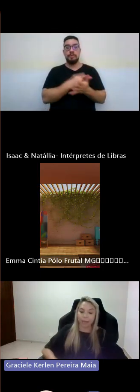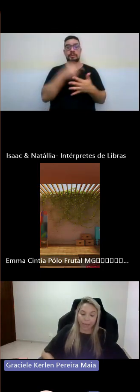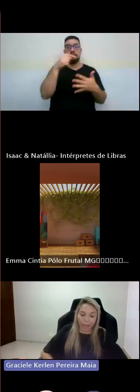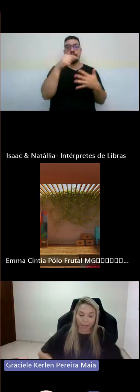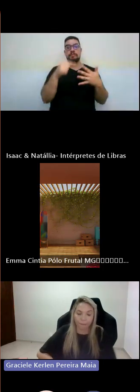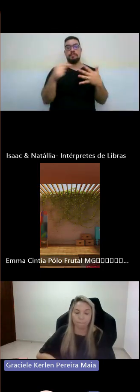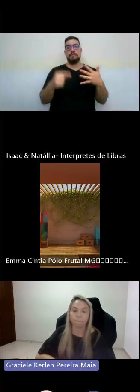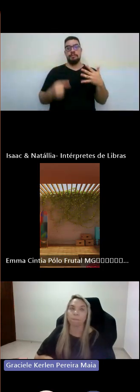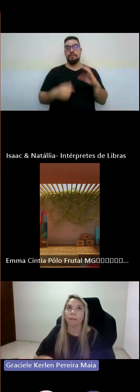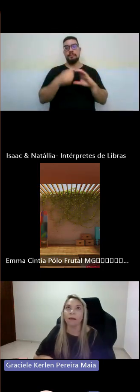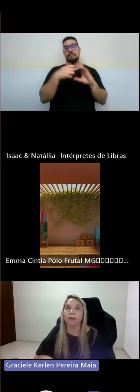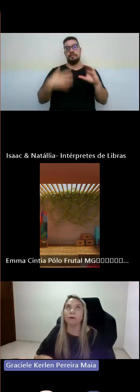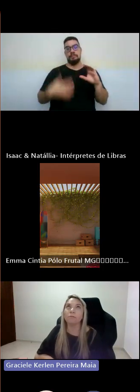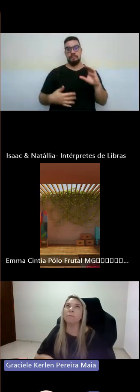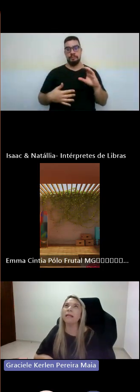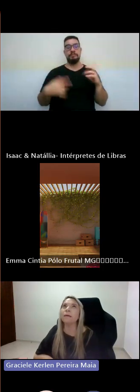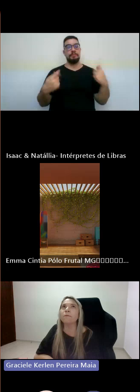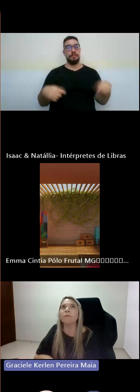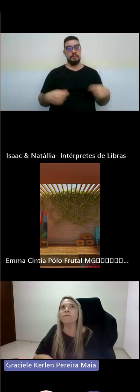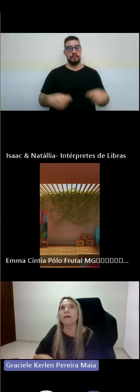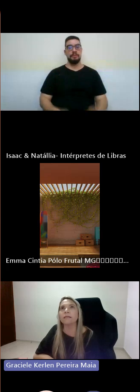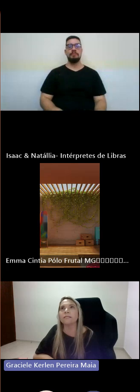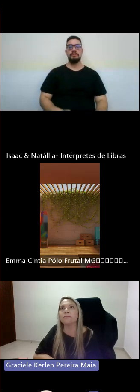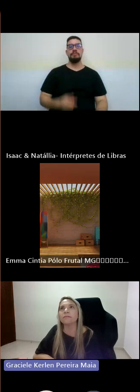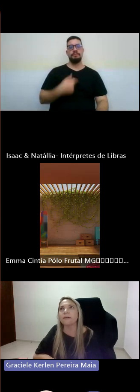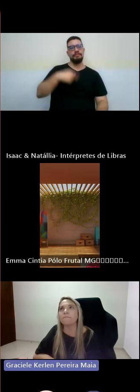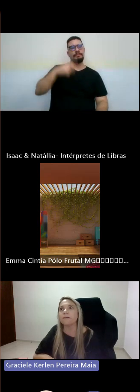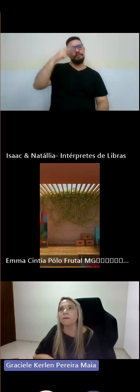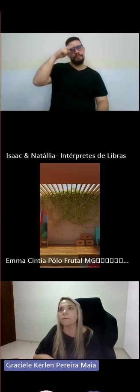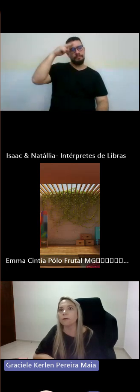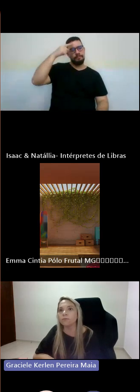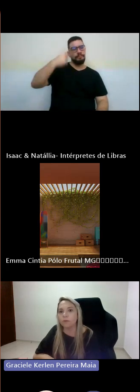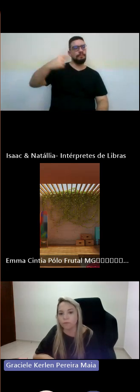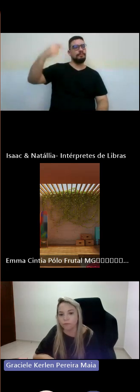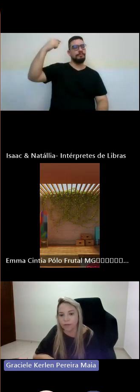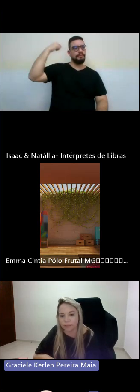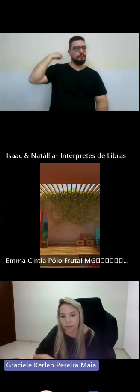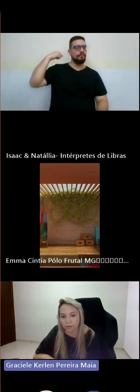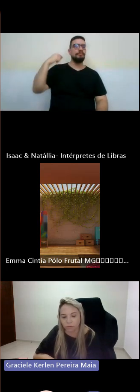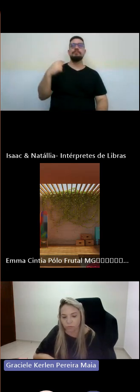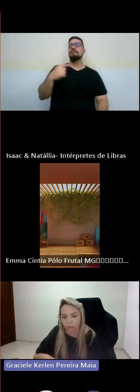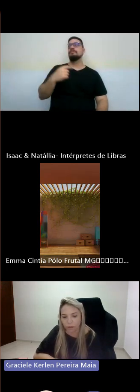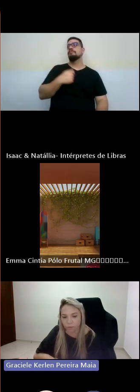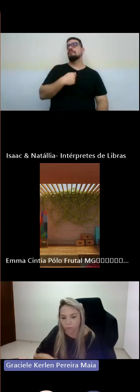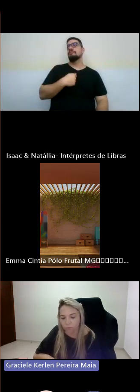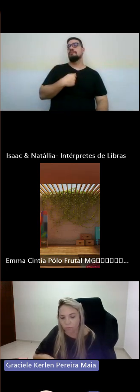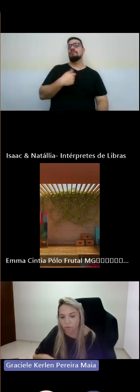aí, eu me lembro uma vez, quando eu fui entrar,